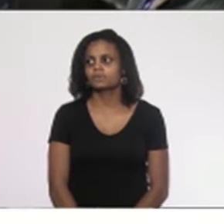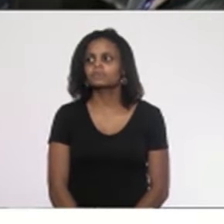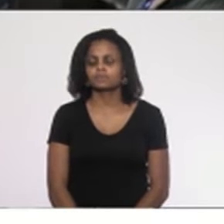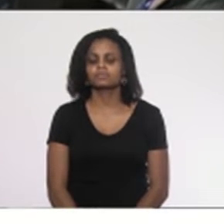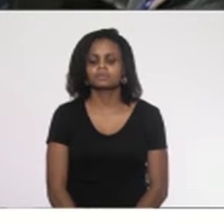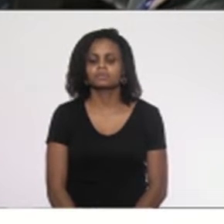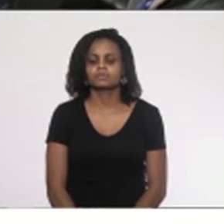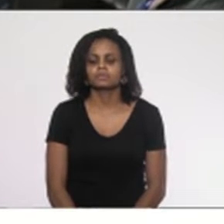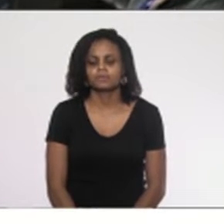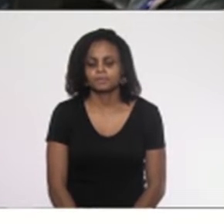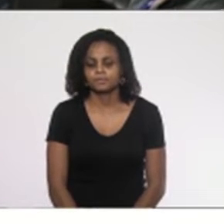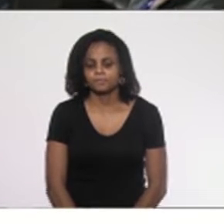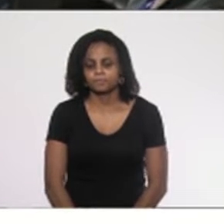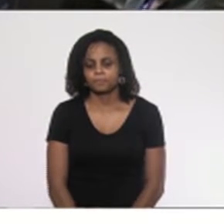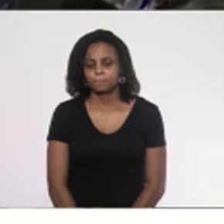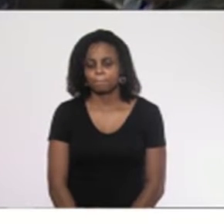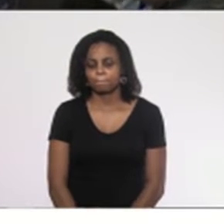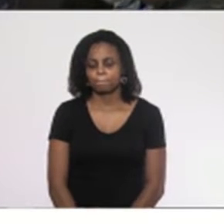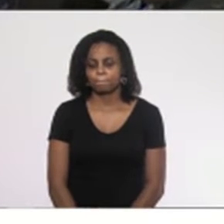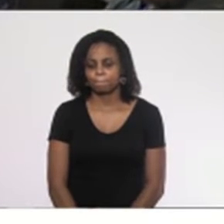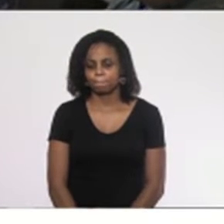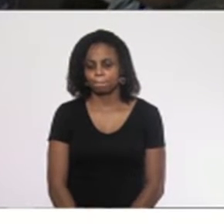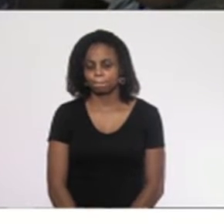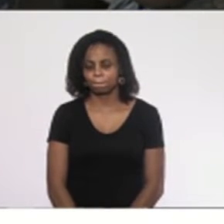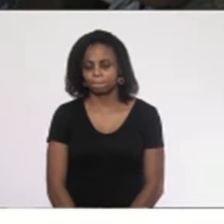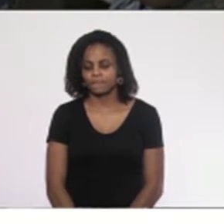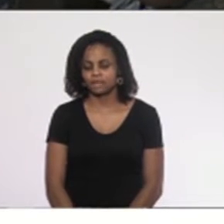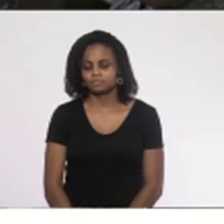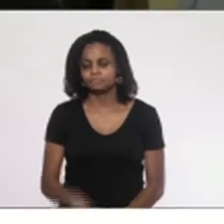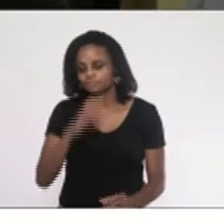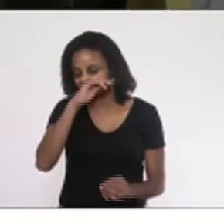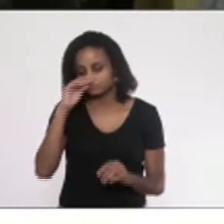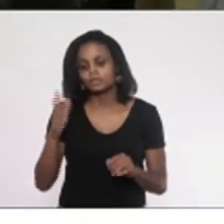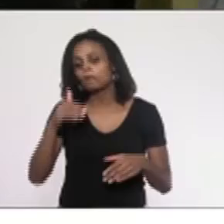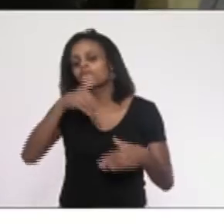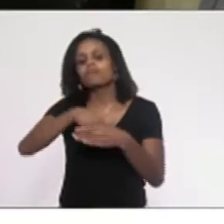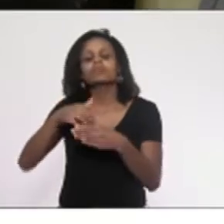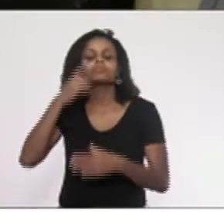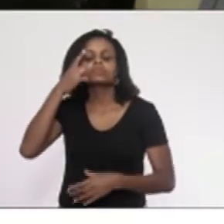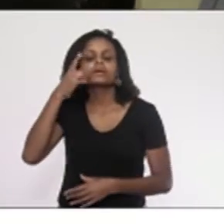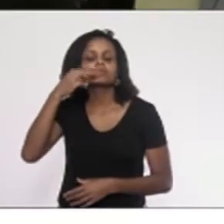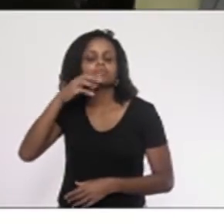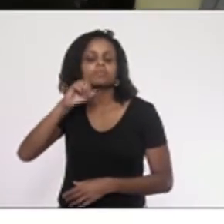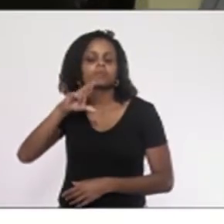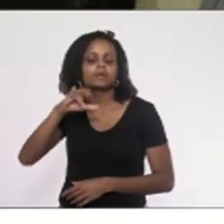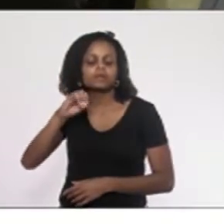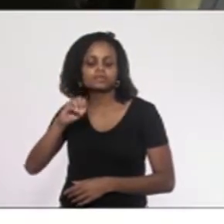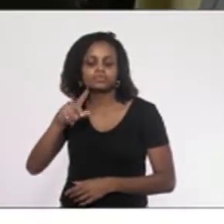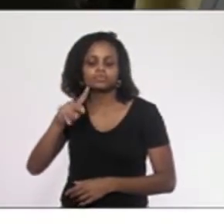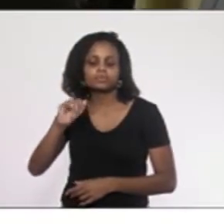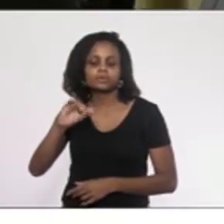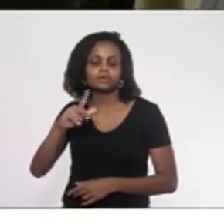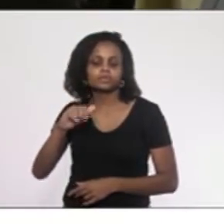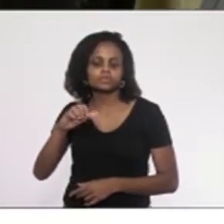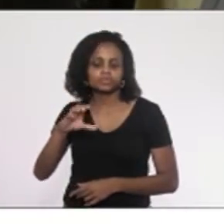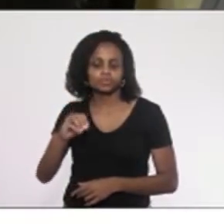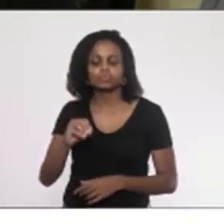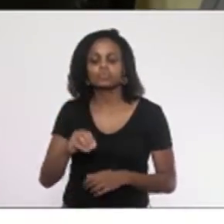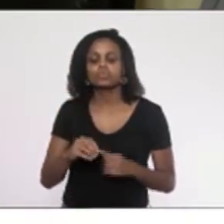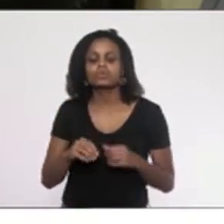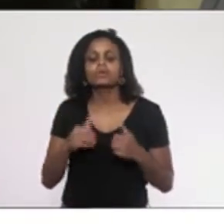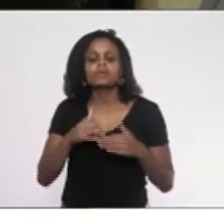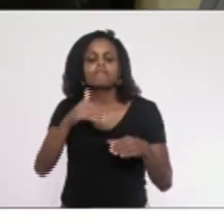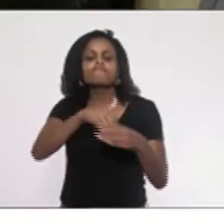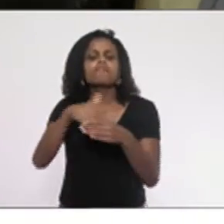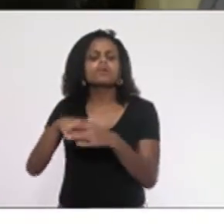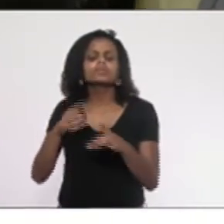Aparecer, né? Eu não. Então, como vota o deputado Márcio Pacheco? Eu acompanho o relator. Como vota a deputada Marta